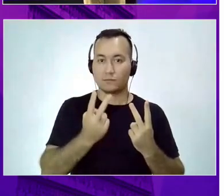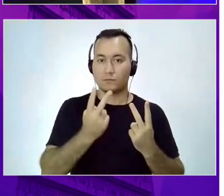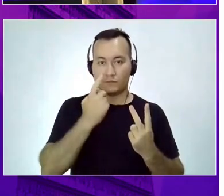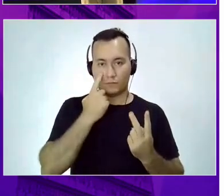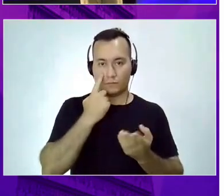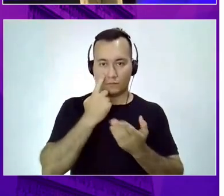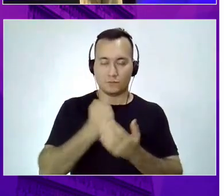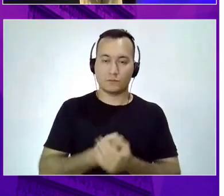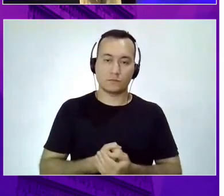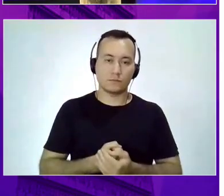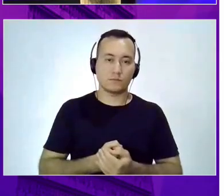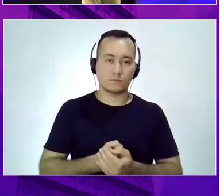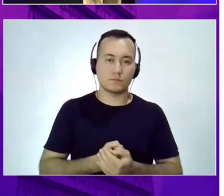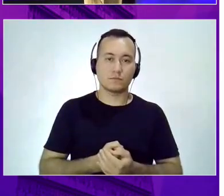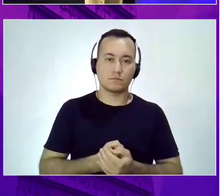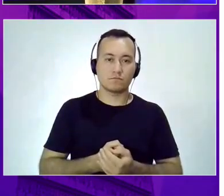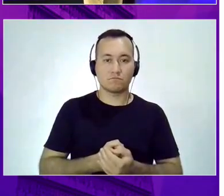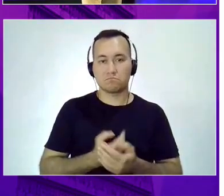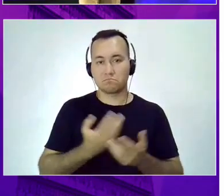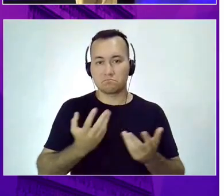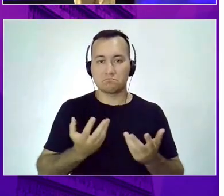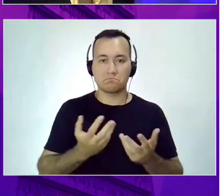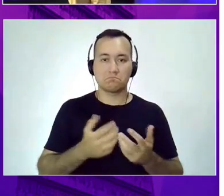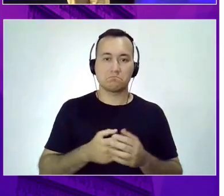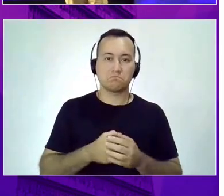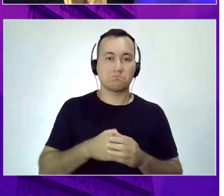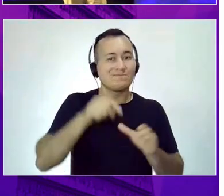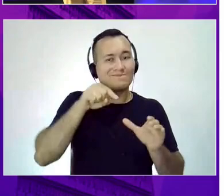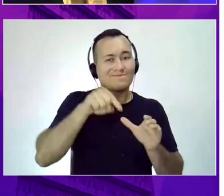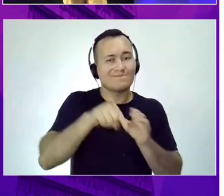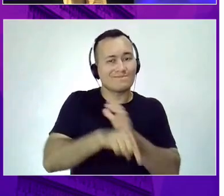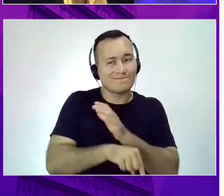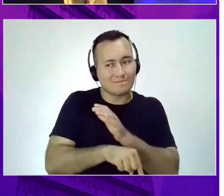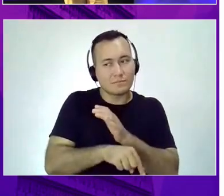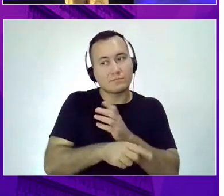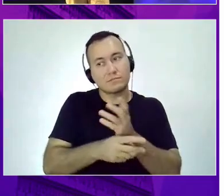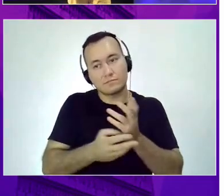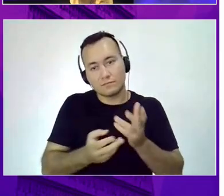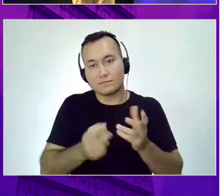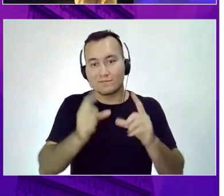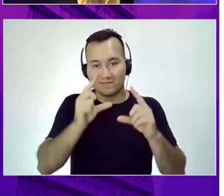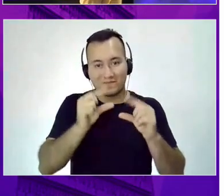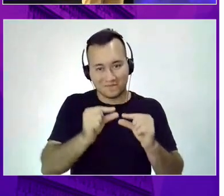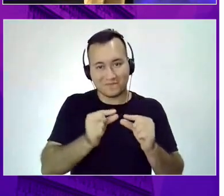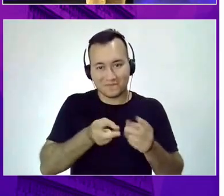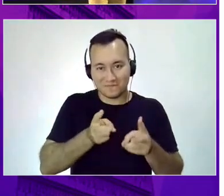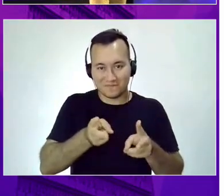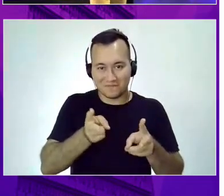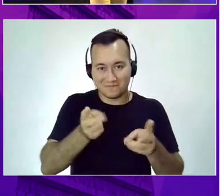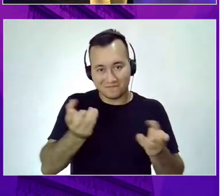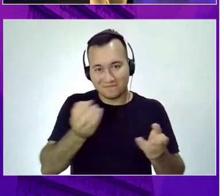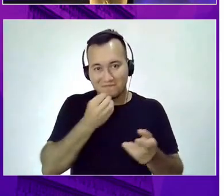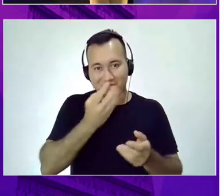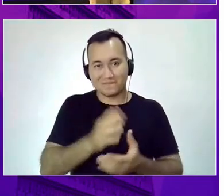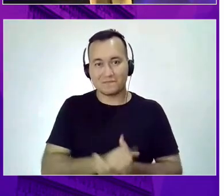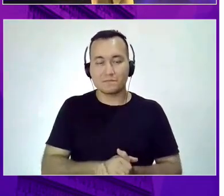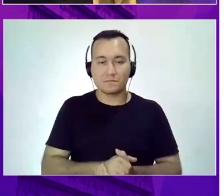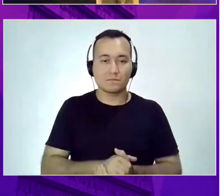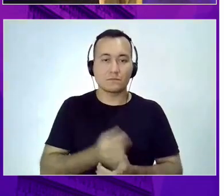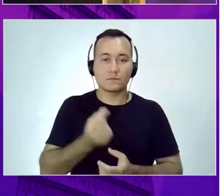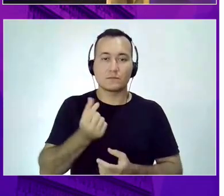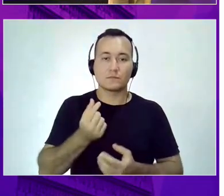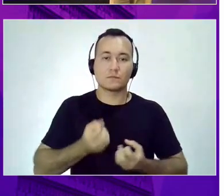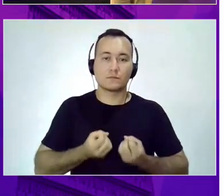Apesar de ter sido evoluída, a gente ainda tem um grau de complexidade dentro dela. Então, o custo passou a